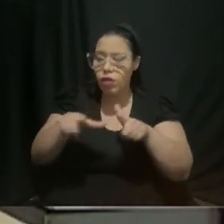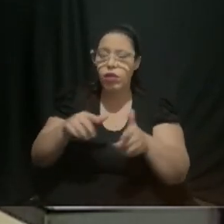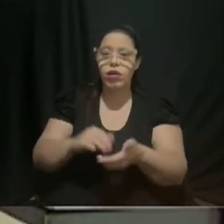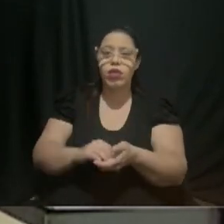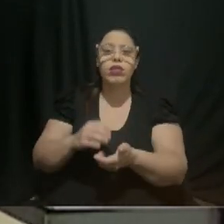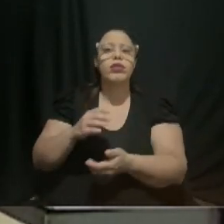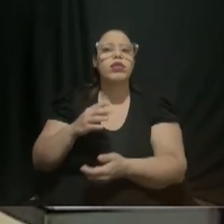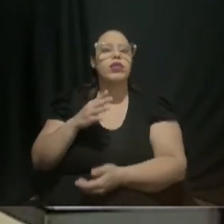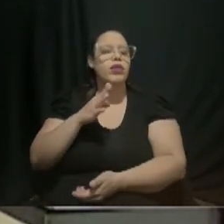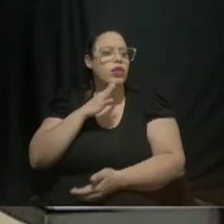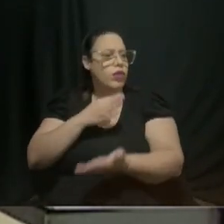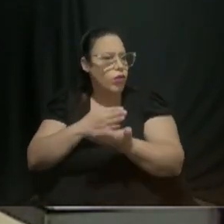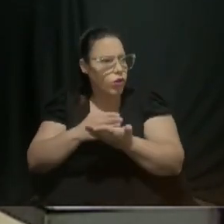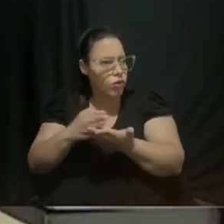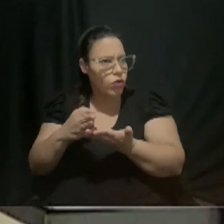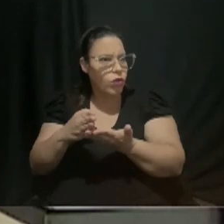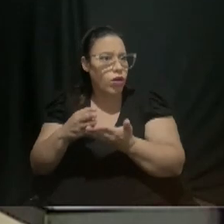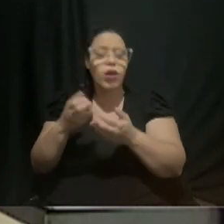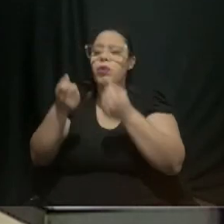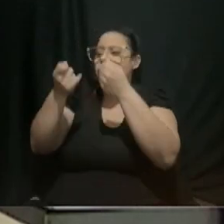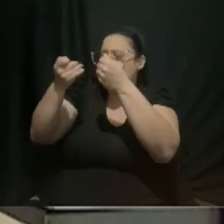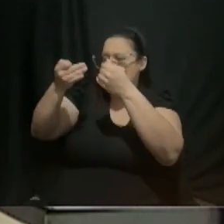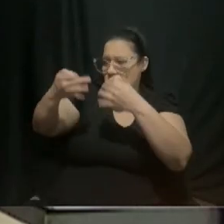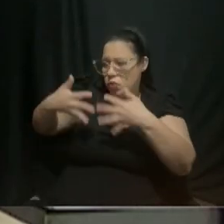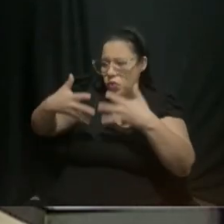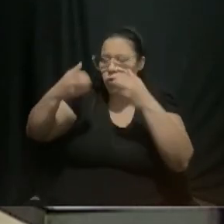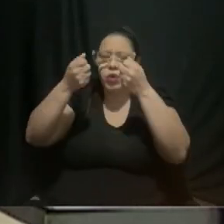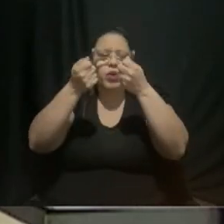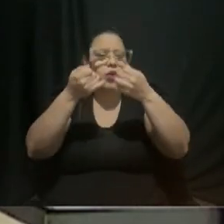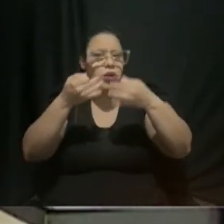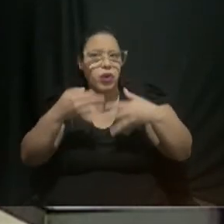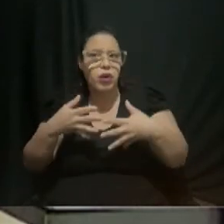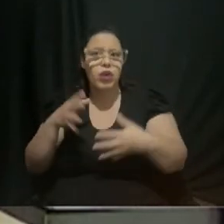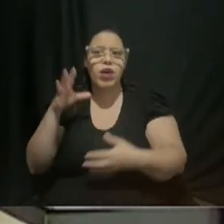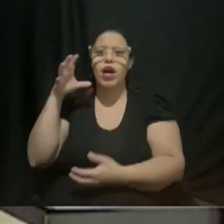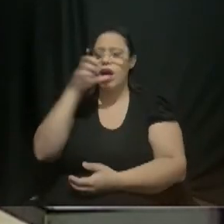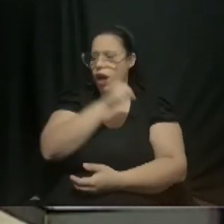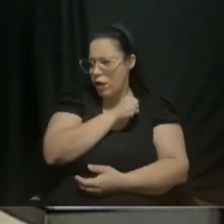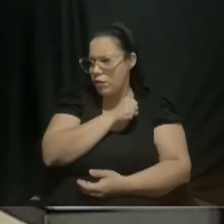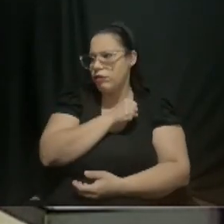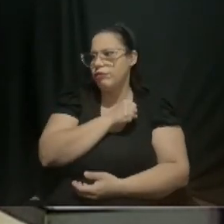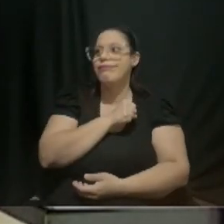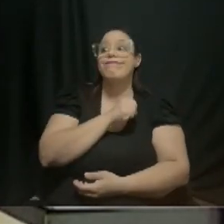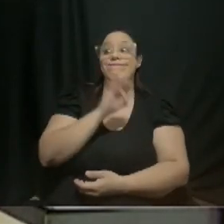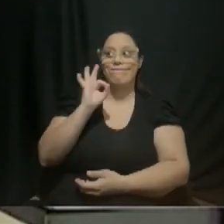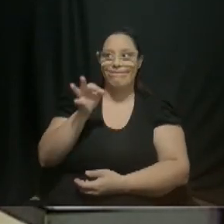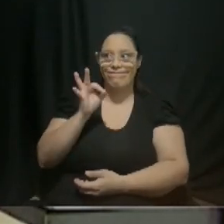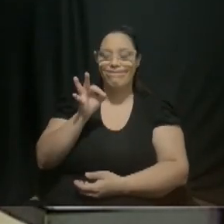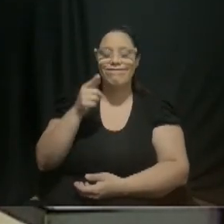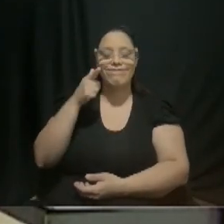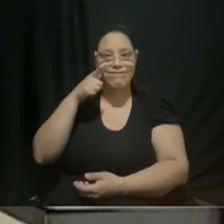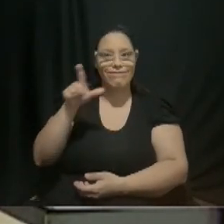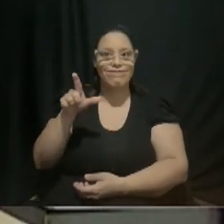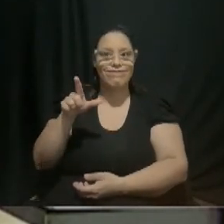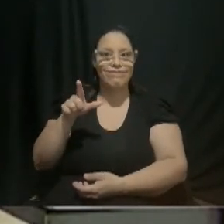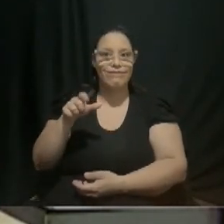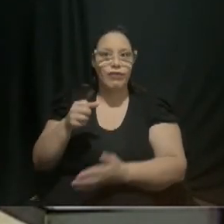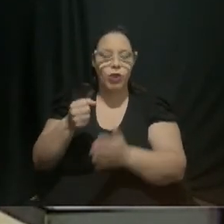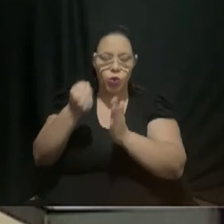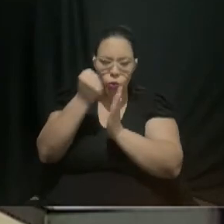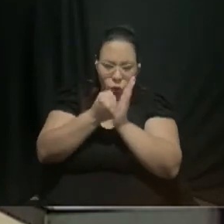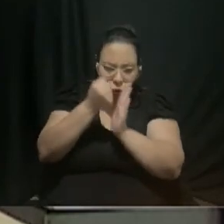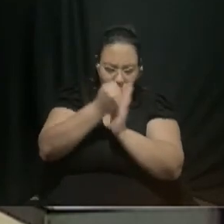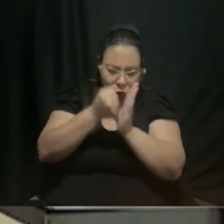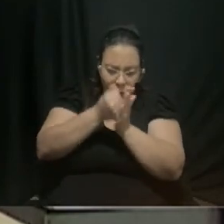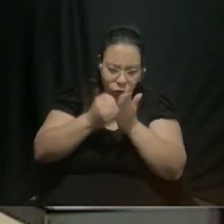foi me explicando, né? Mas eu pego as coisas muito rápido. Ainda bem que eu fui conseguir, né? E aí você tinha que picar as coisas tudo bem picadinho. Tem que ser